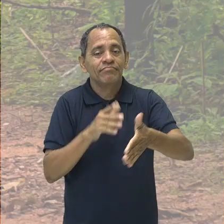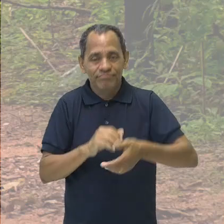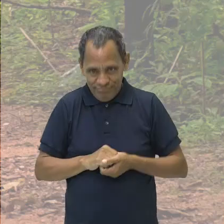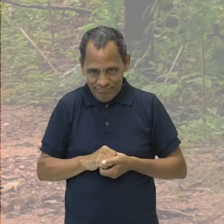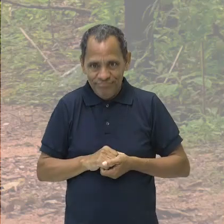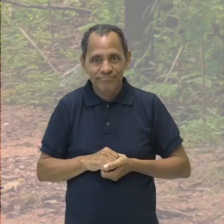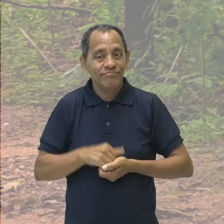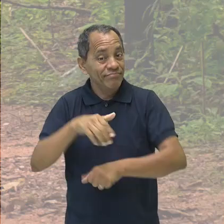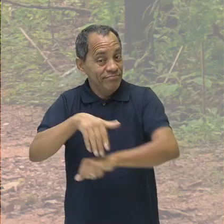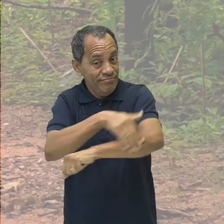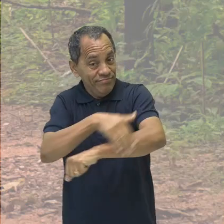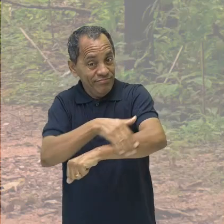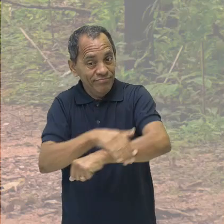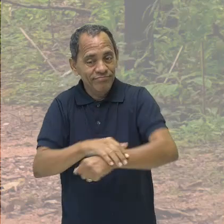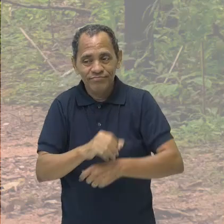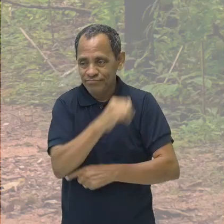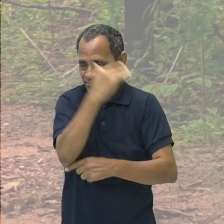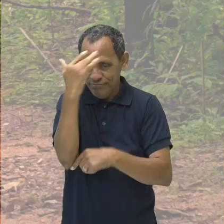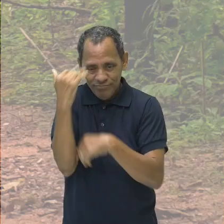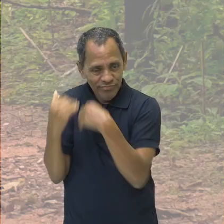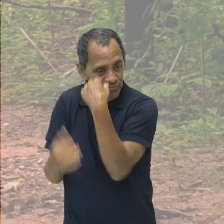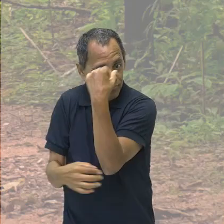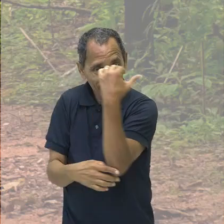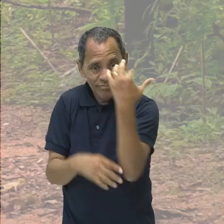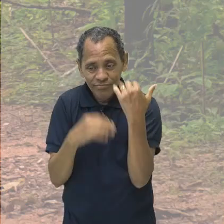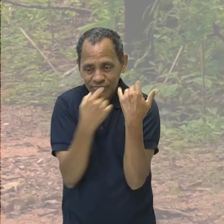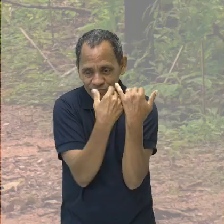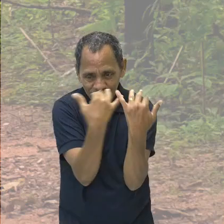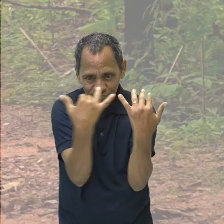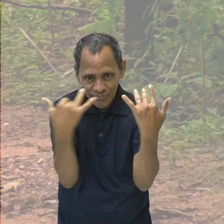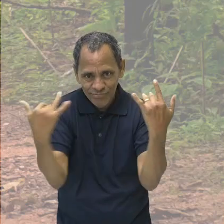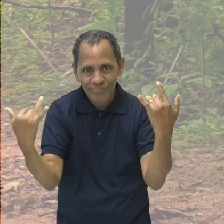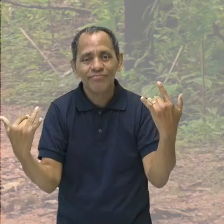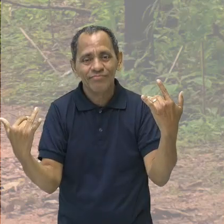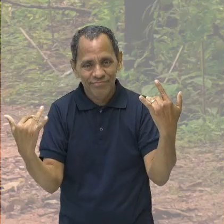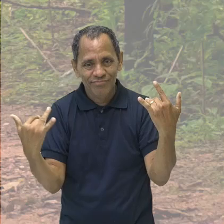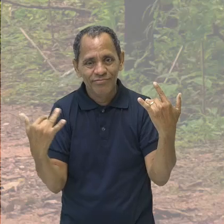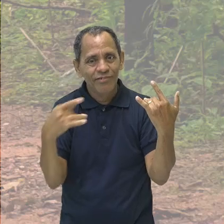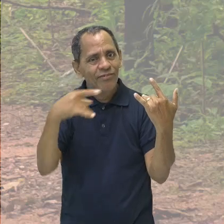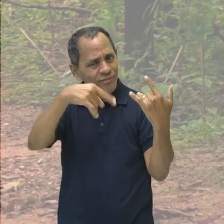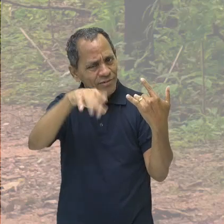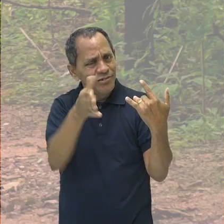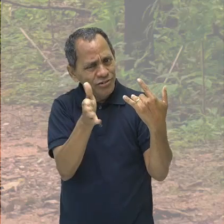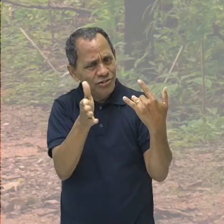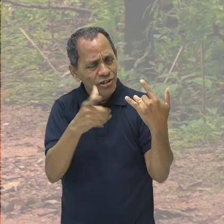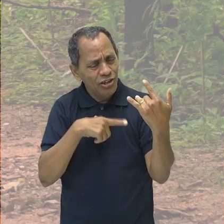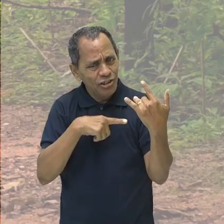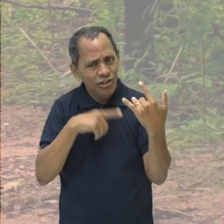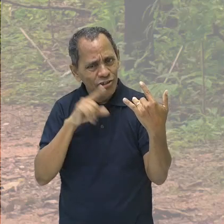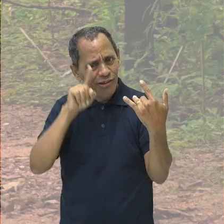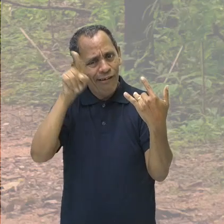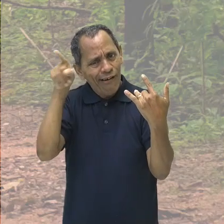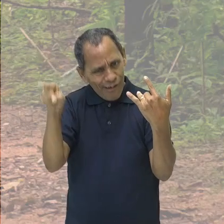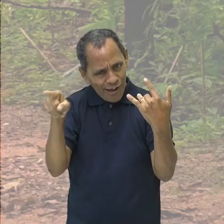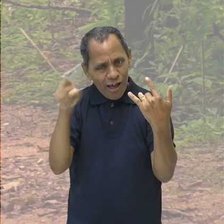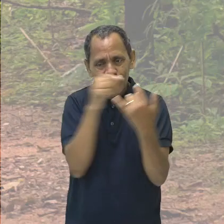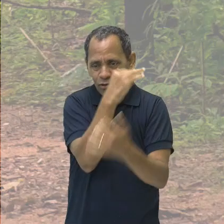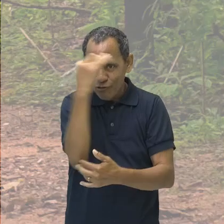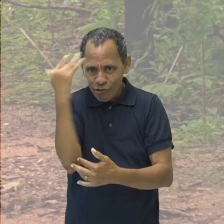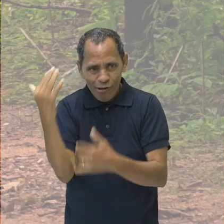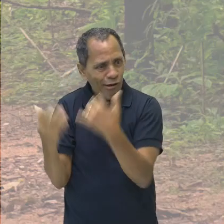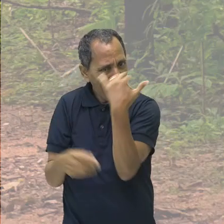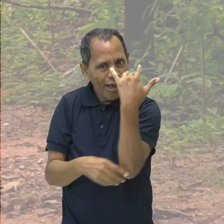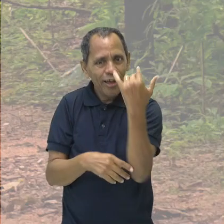floresta ao nosso redor, né? Você que já esteve numa floresta, com certeza já sentiu o ar puro que nós temos